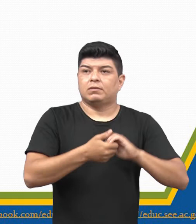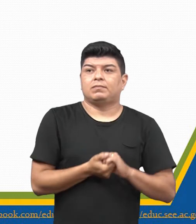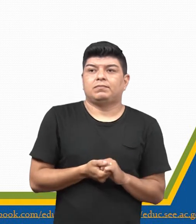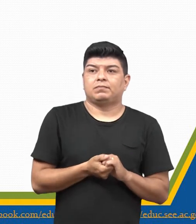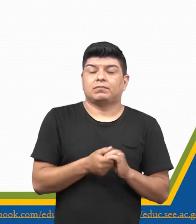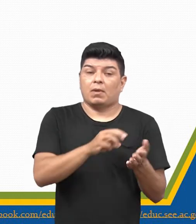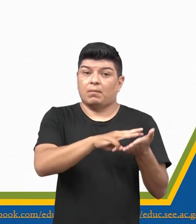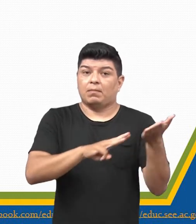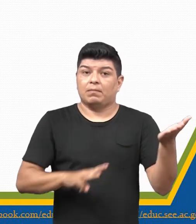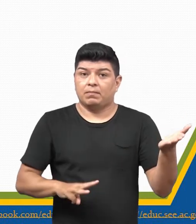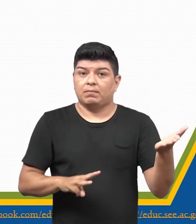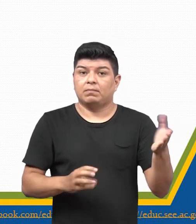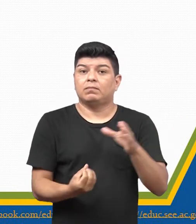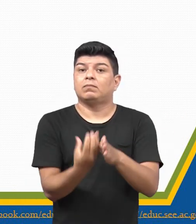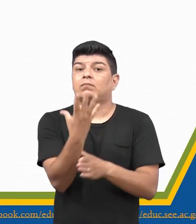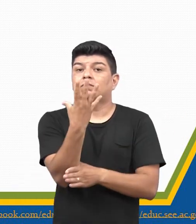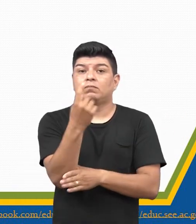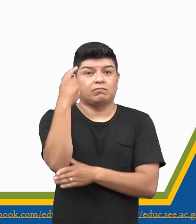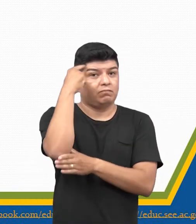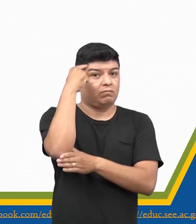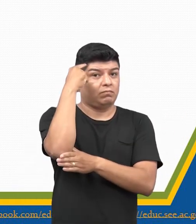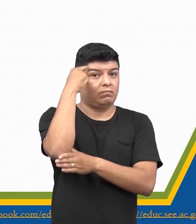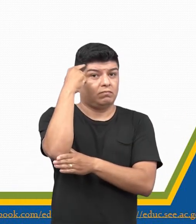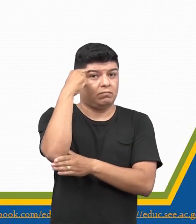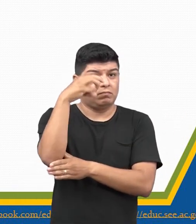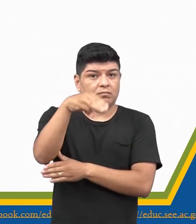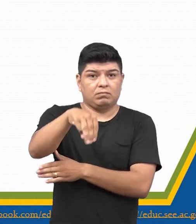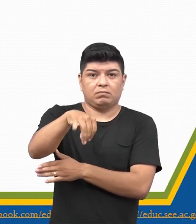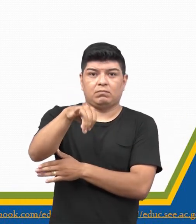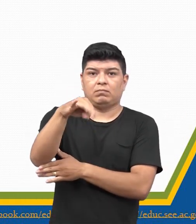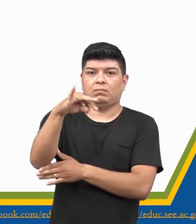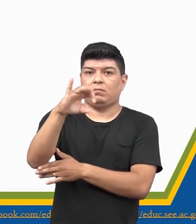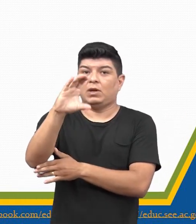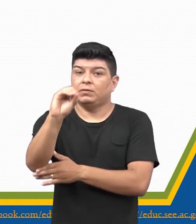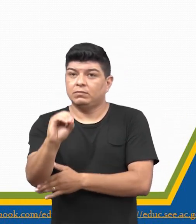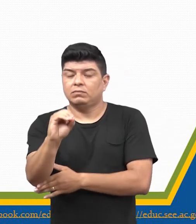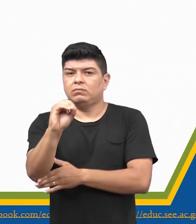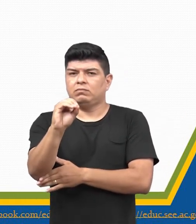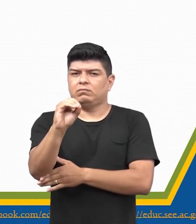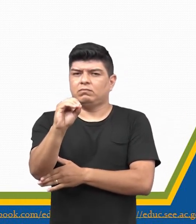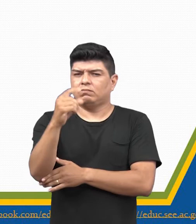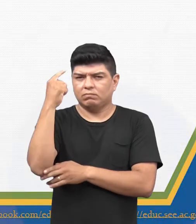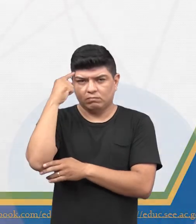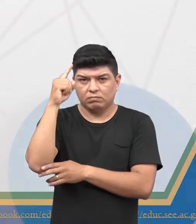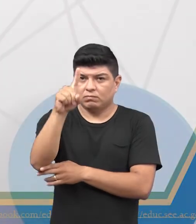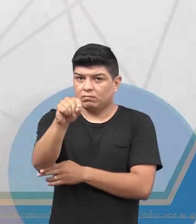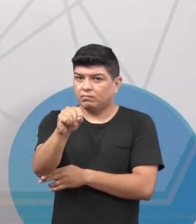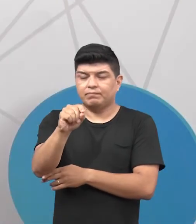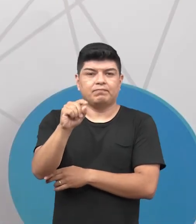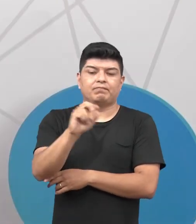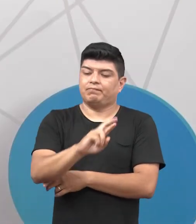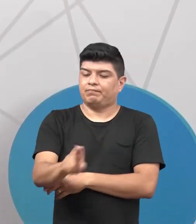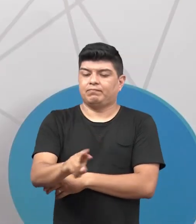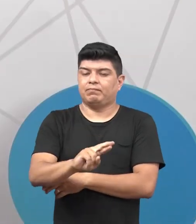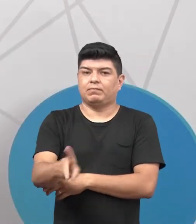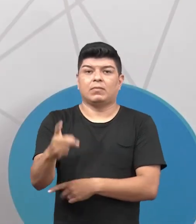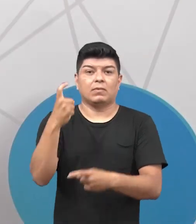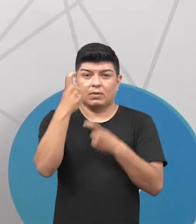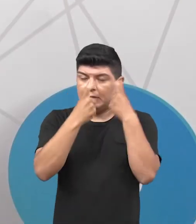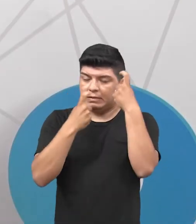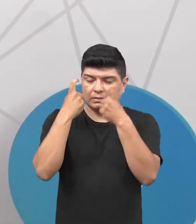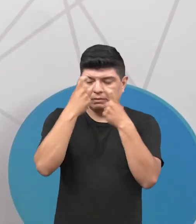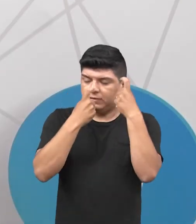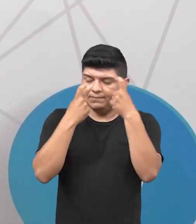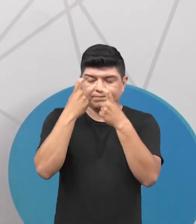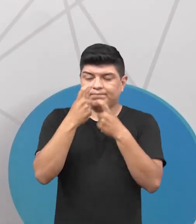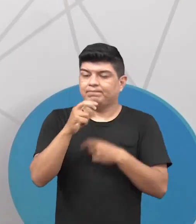Tal método é decorrente do pensamento mítico? Não, porque o pensamento mítico ele não se preocupa com a essência,